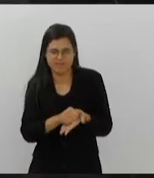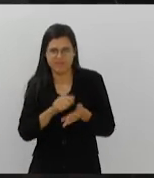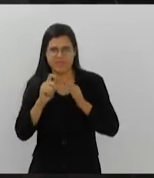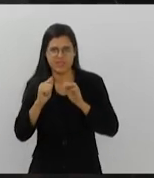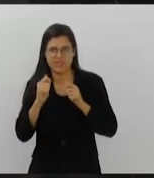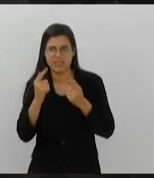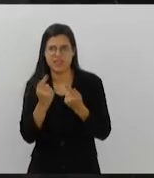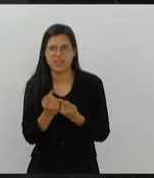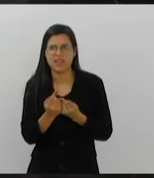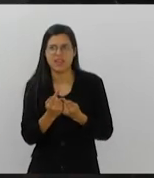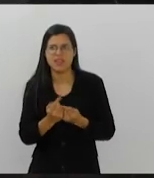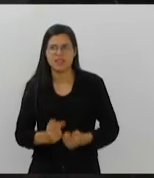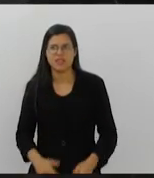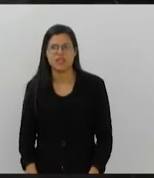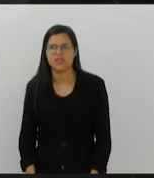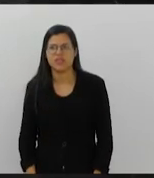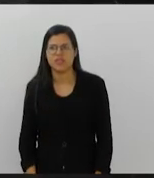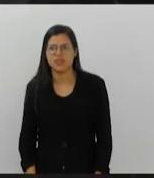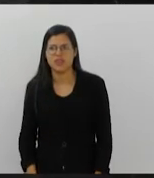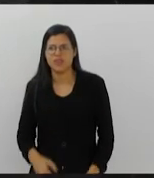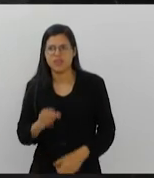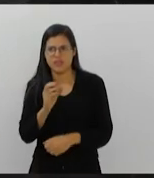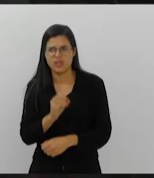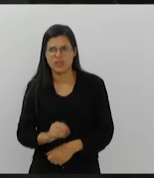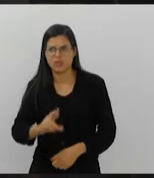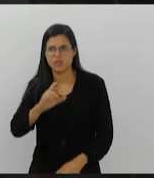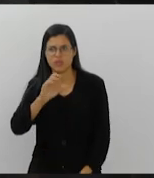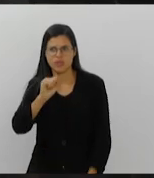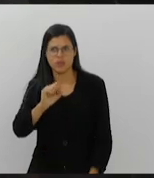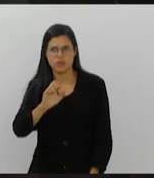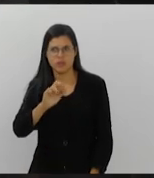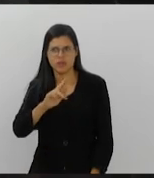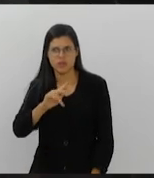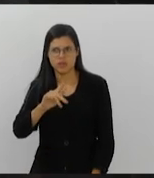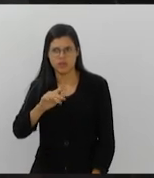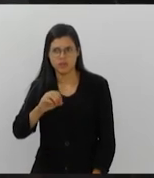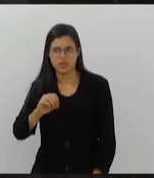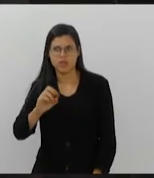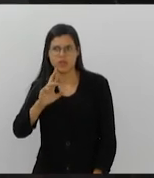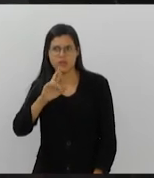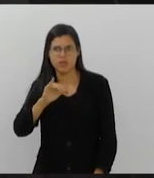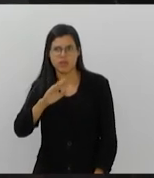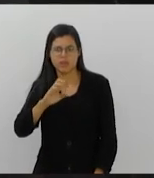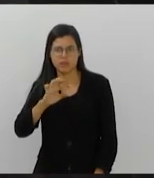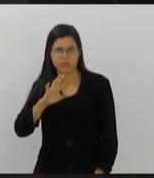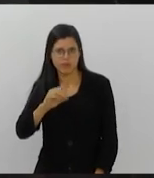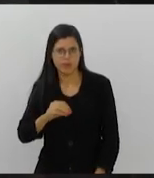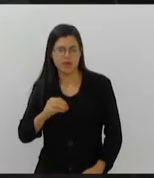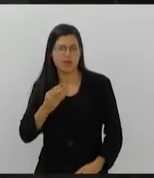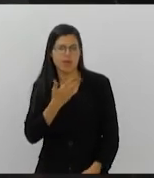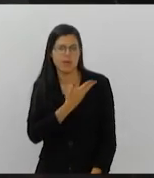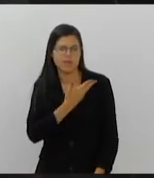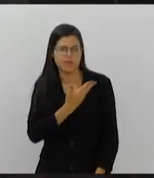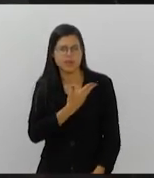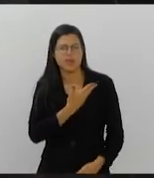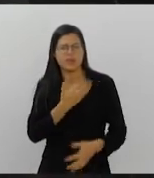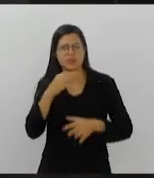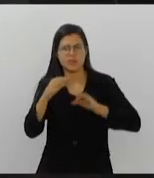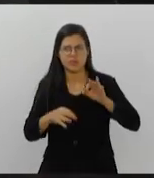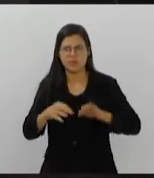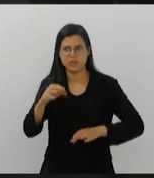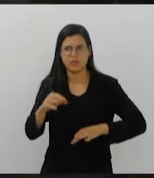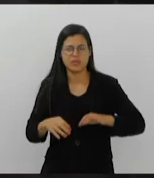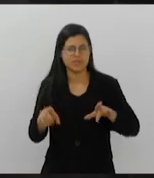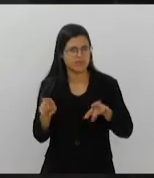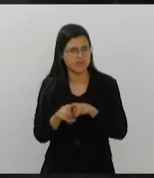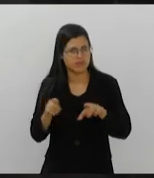Foi o senhor, o doutor Sérgio Ribeiro, que hoje é meu amigo, juiz da infância, que também faz um